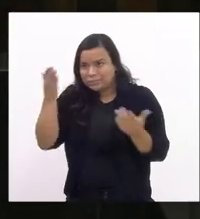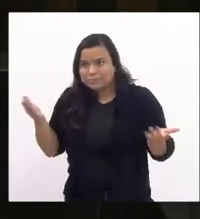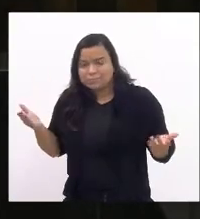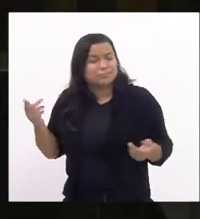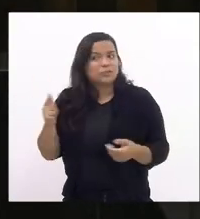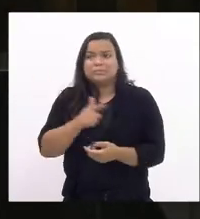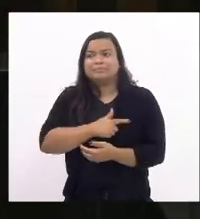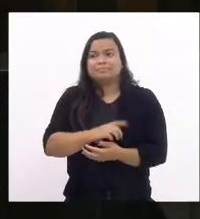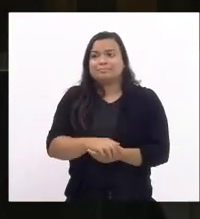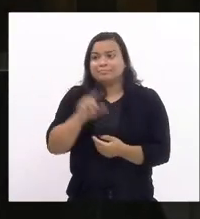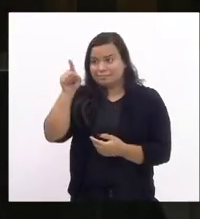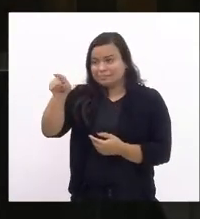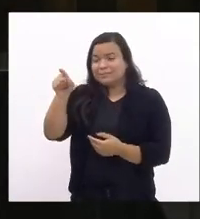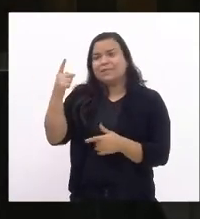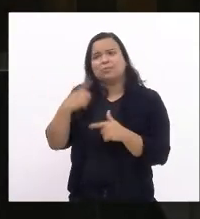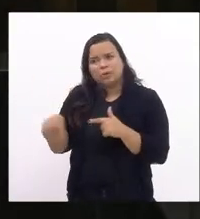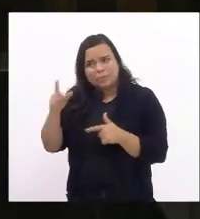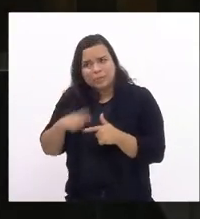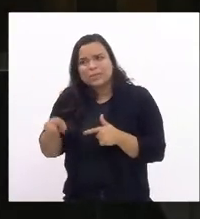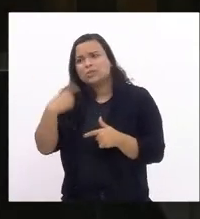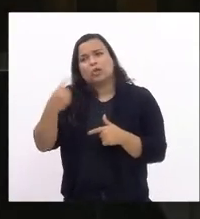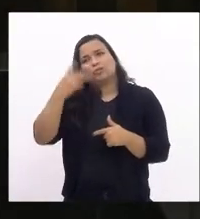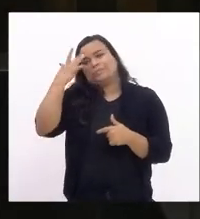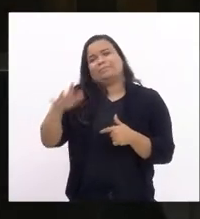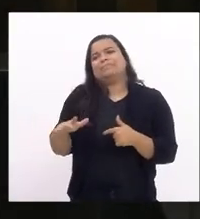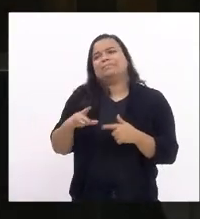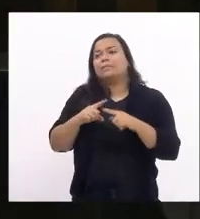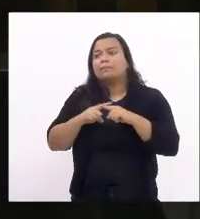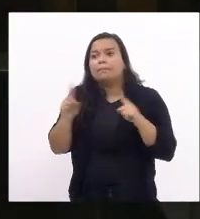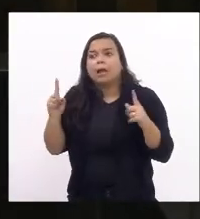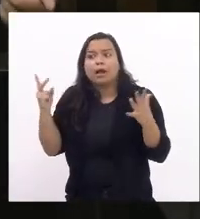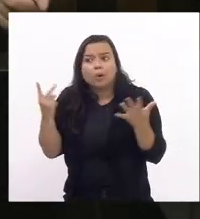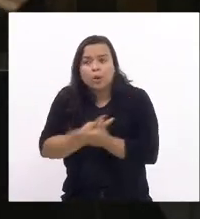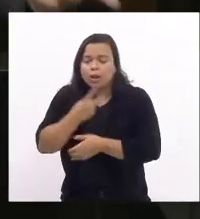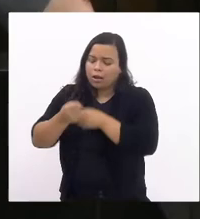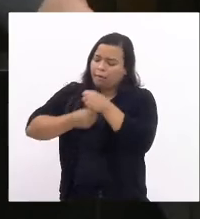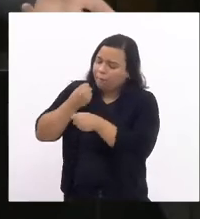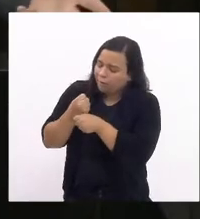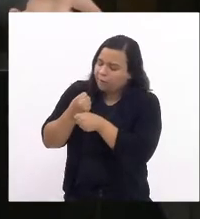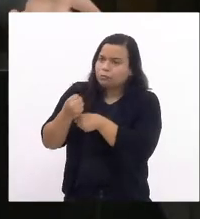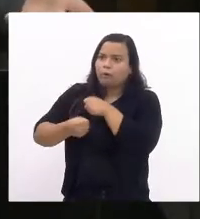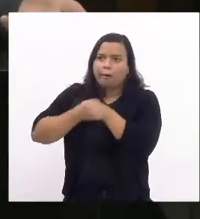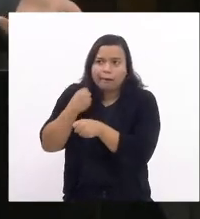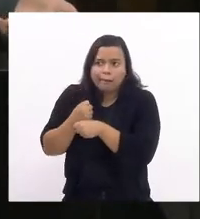Essa tragédia, não. Mas que as tragédias têm acontecido ano após ano, sim.